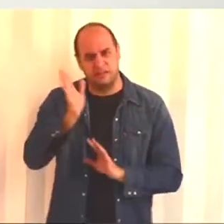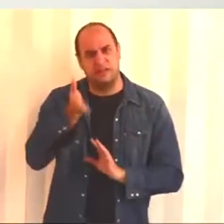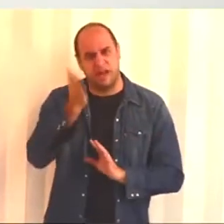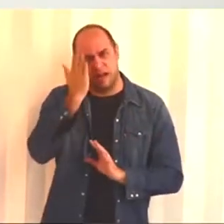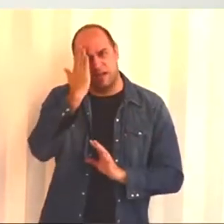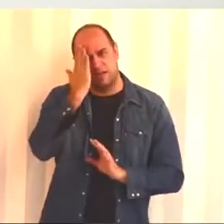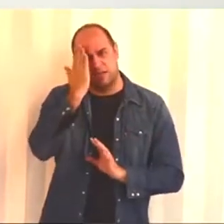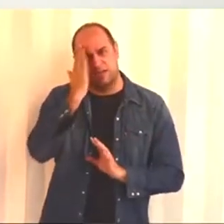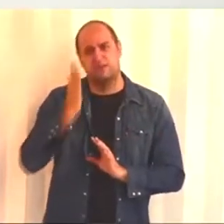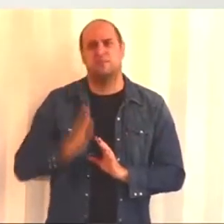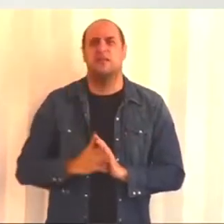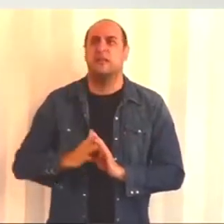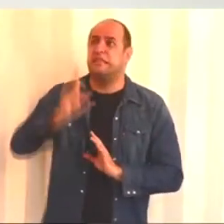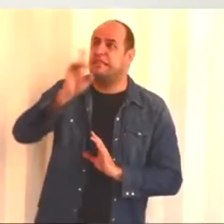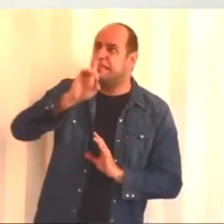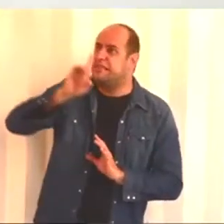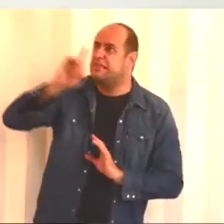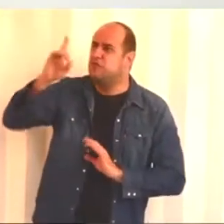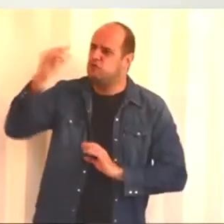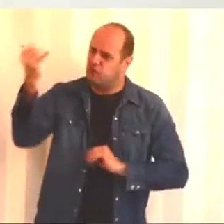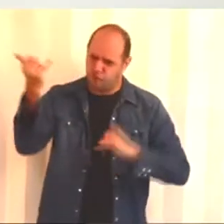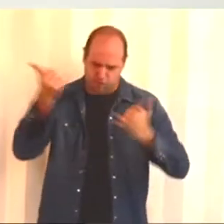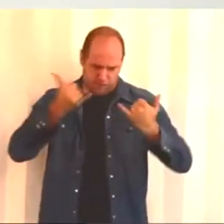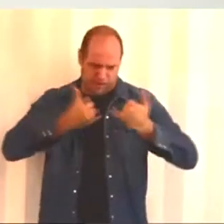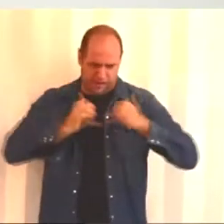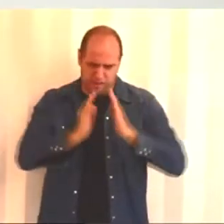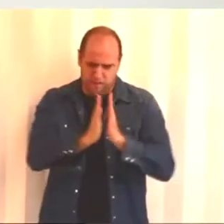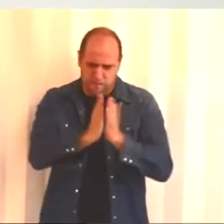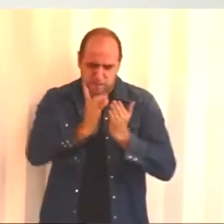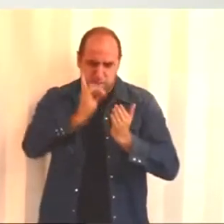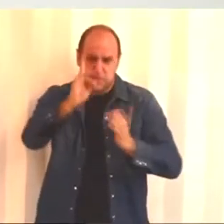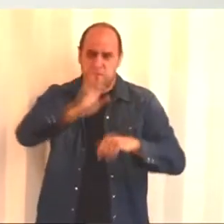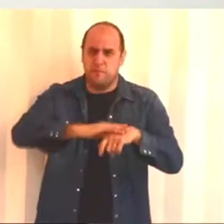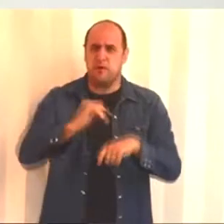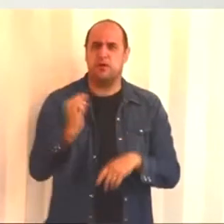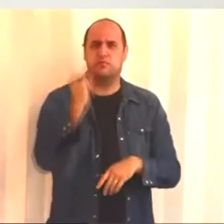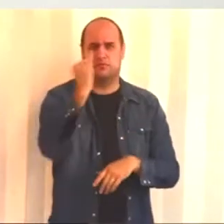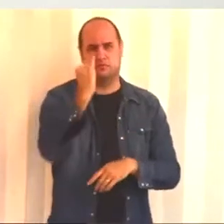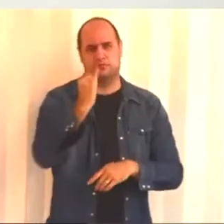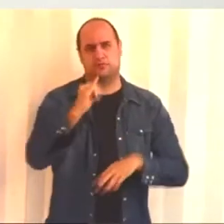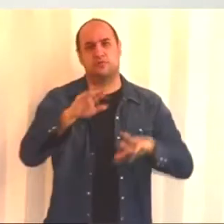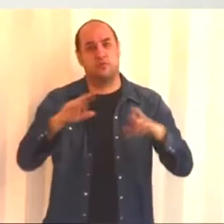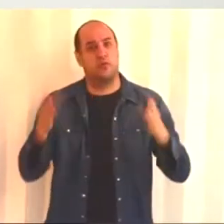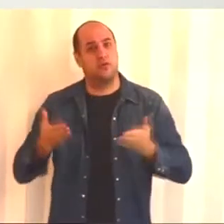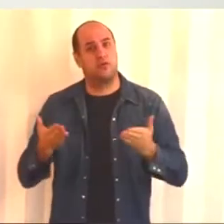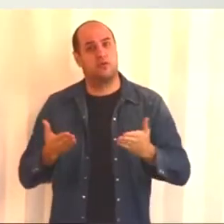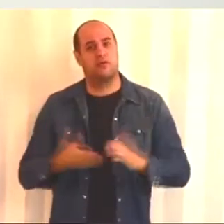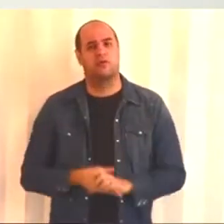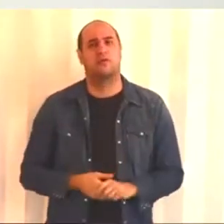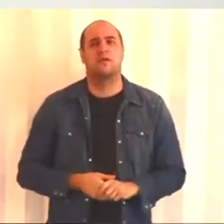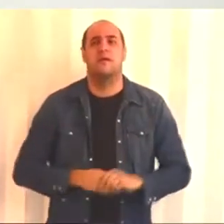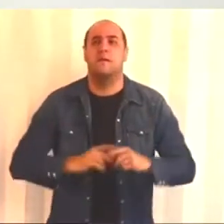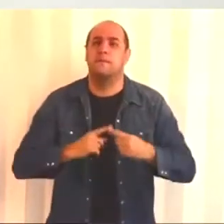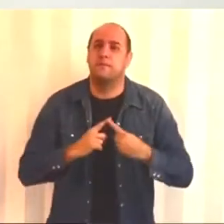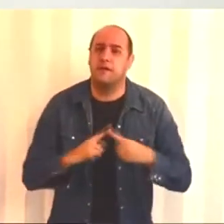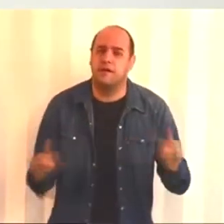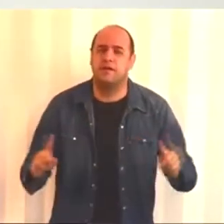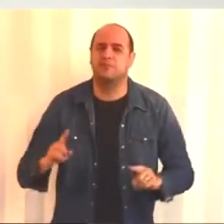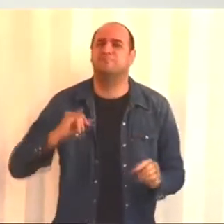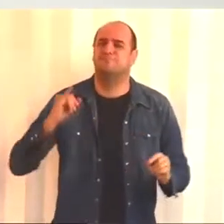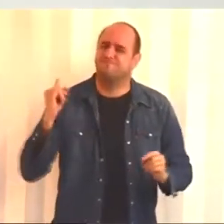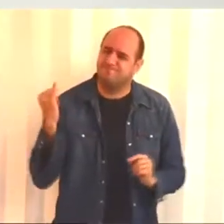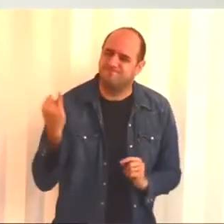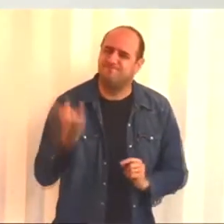da adoração ao nosso Deus, é quando Deus fala conosco pela palavra, como está acontecendo agora. Mas não temos como negar o